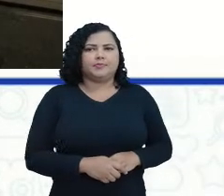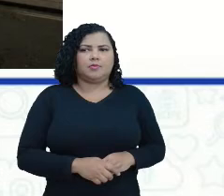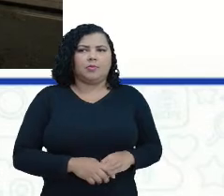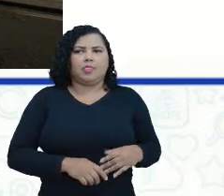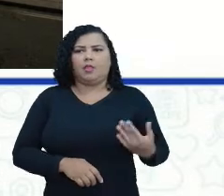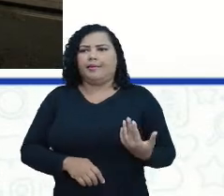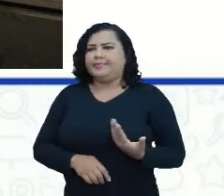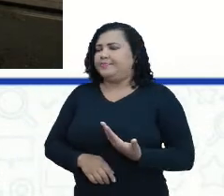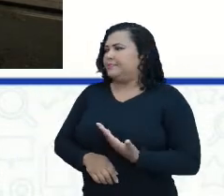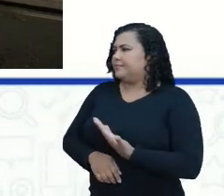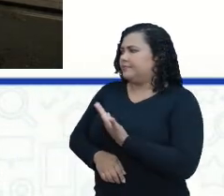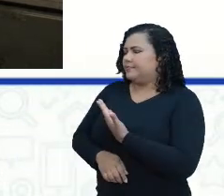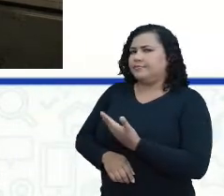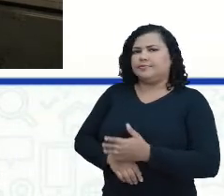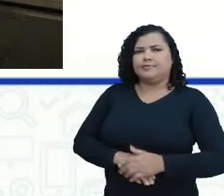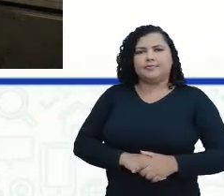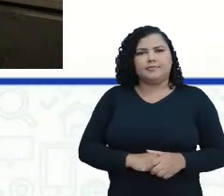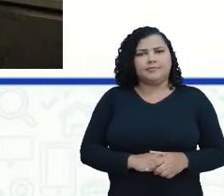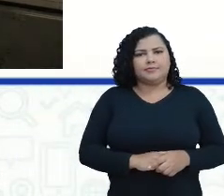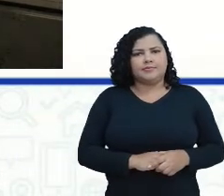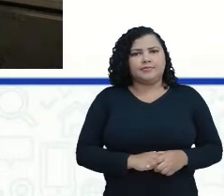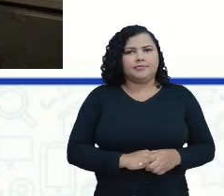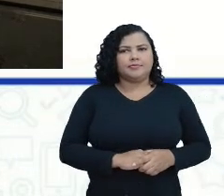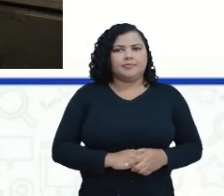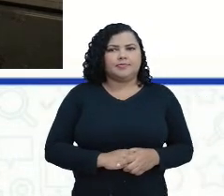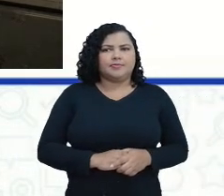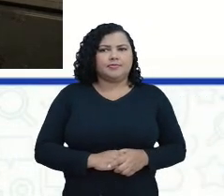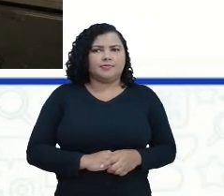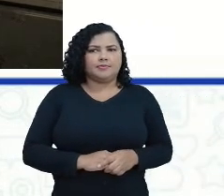mais uma paisagem sonora aí.